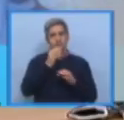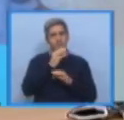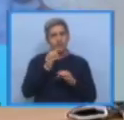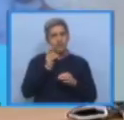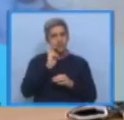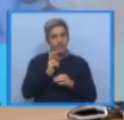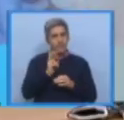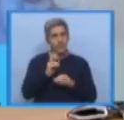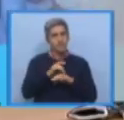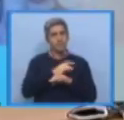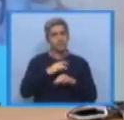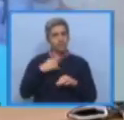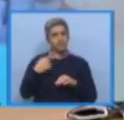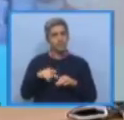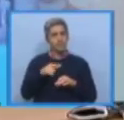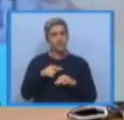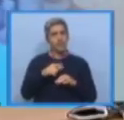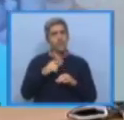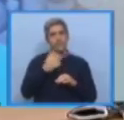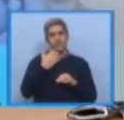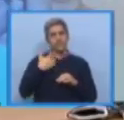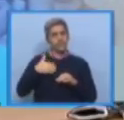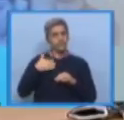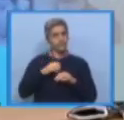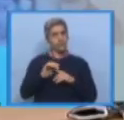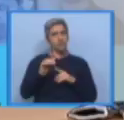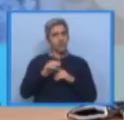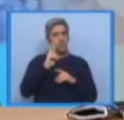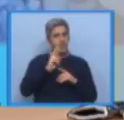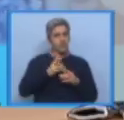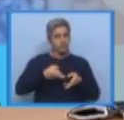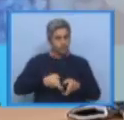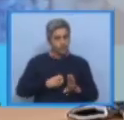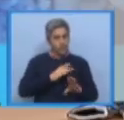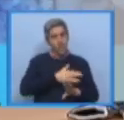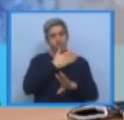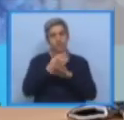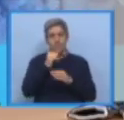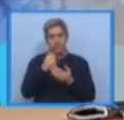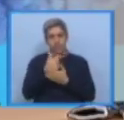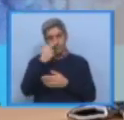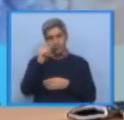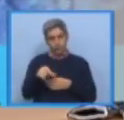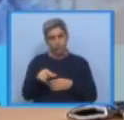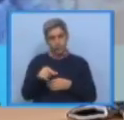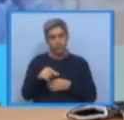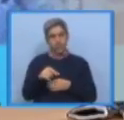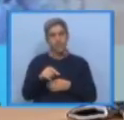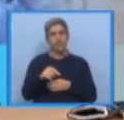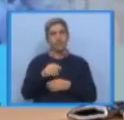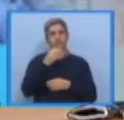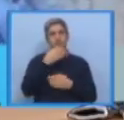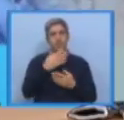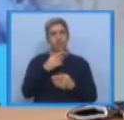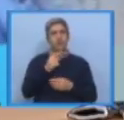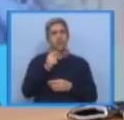maravilhoso. E o médico tem esse privilégio, que é acompanhar desde o nascimento até à morte da pessoa, e numa altura, que se me permite, que se fala